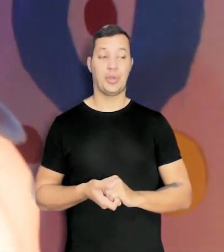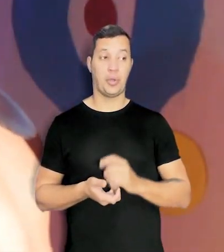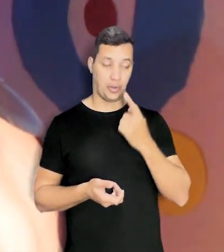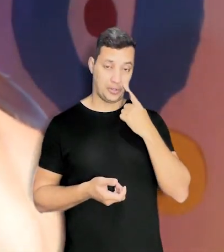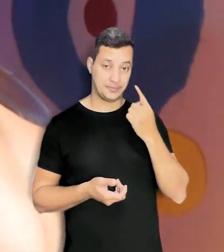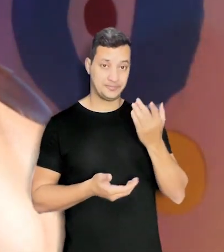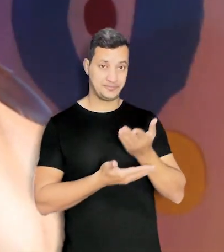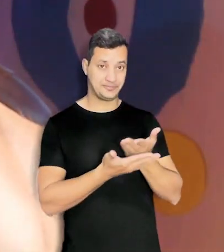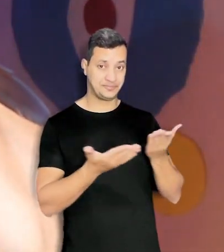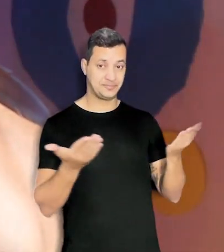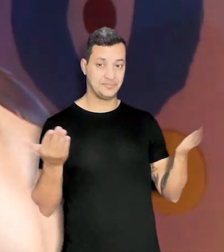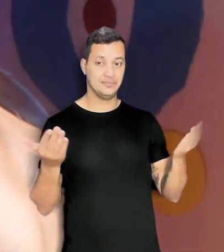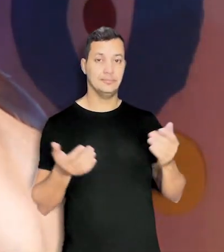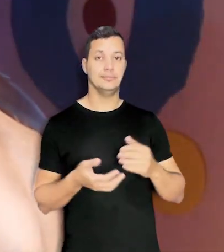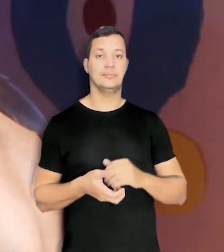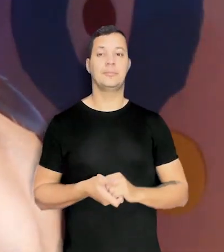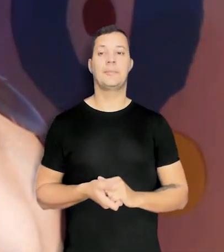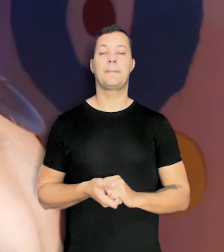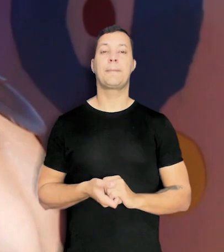Aí.